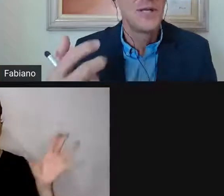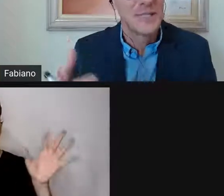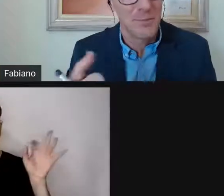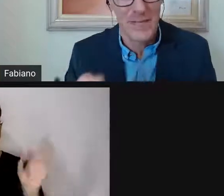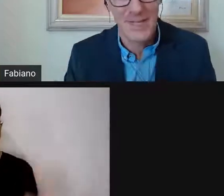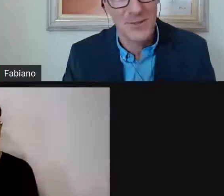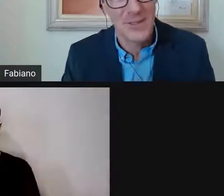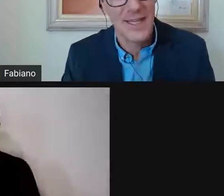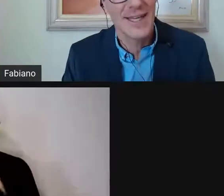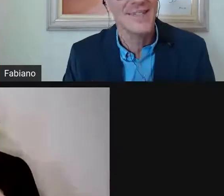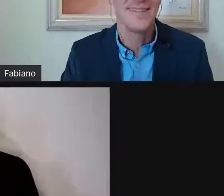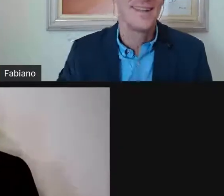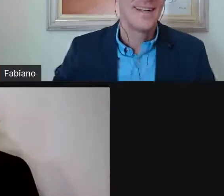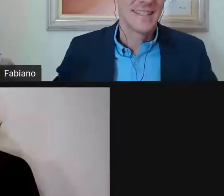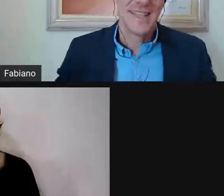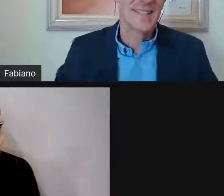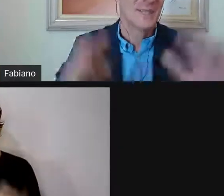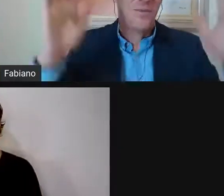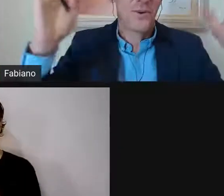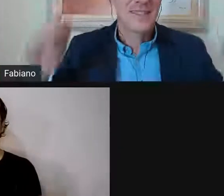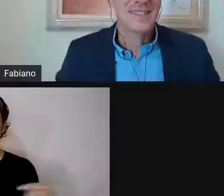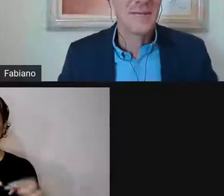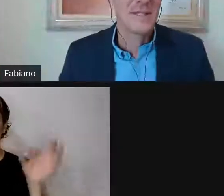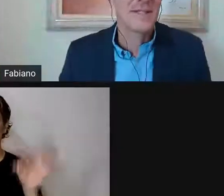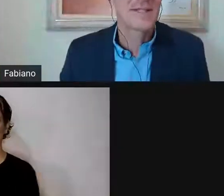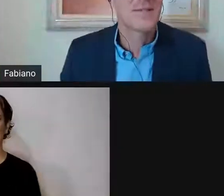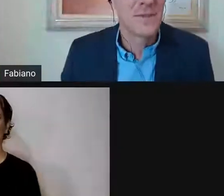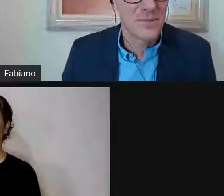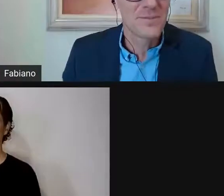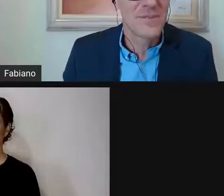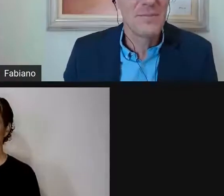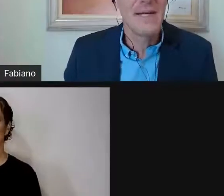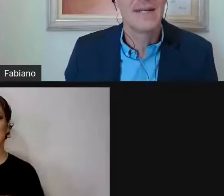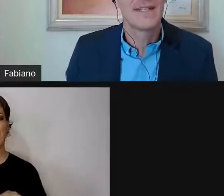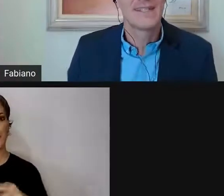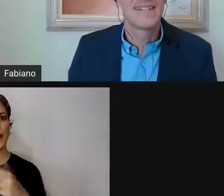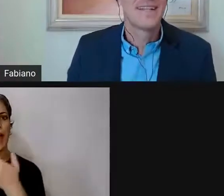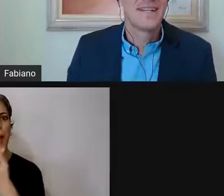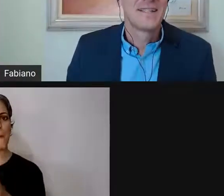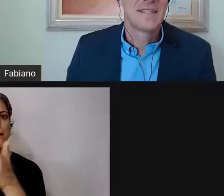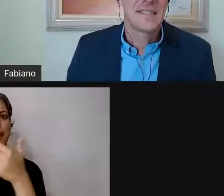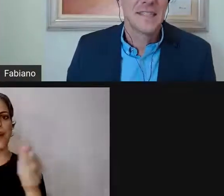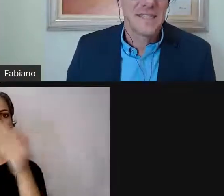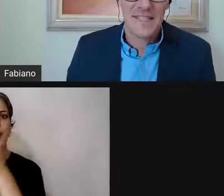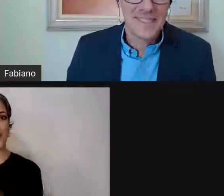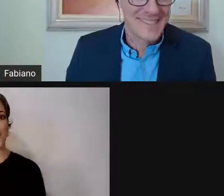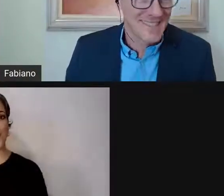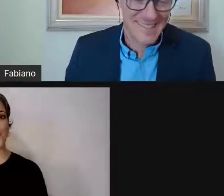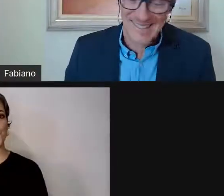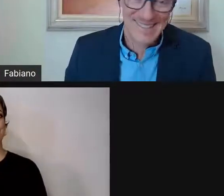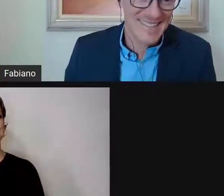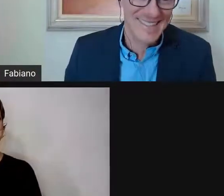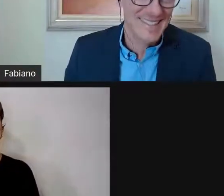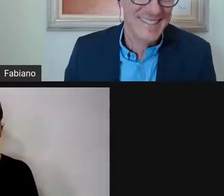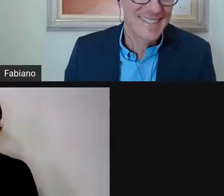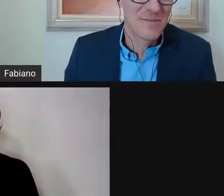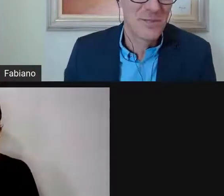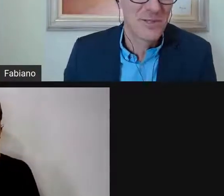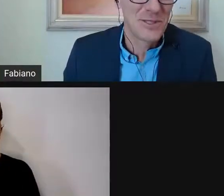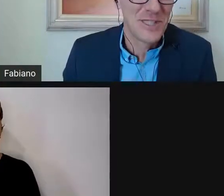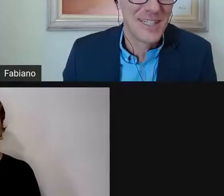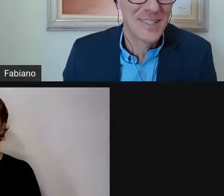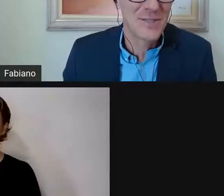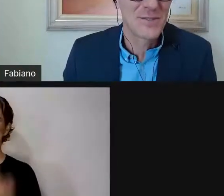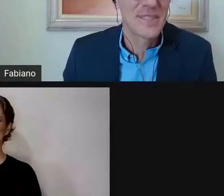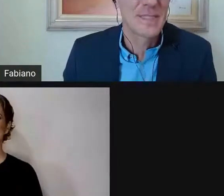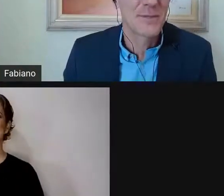certa, com conhecimento certo, e aí as portas se abriram, né? Que bacana. Tinha certeza que ia ser